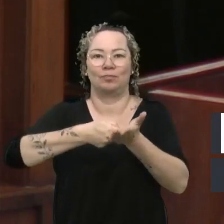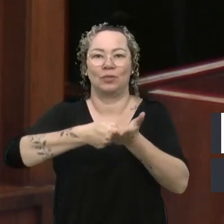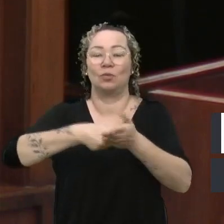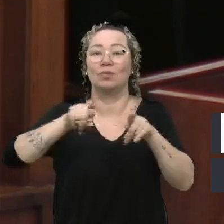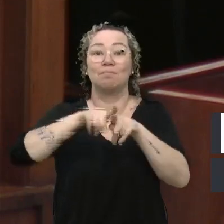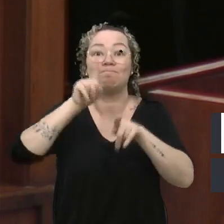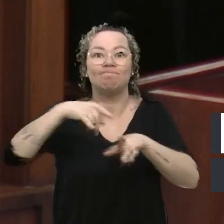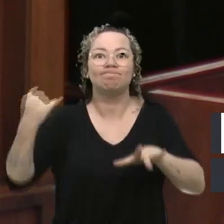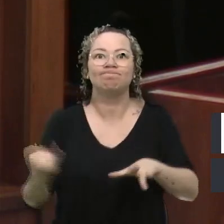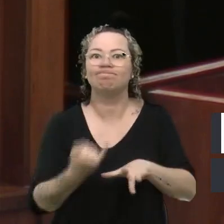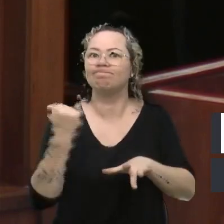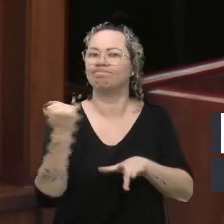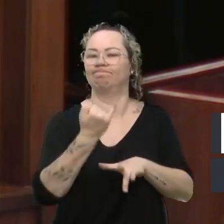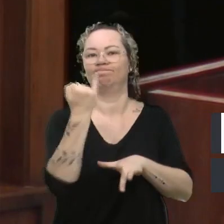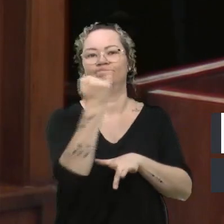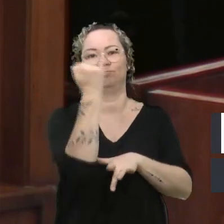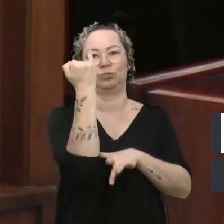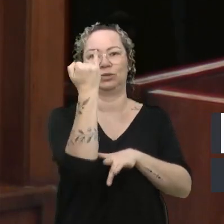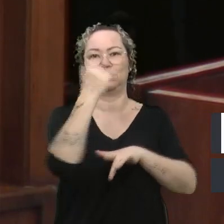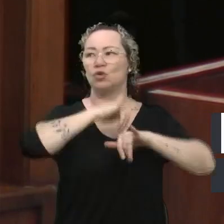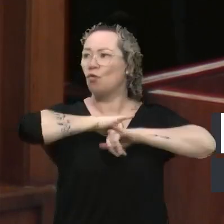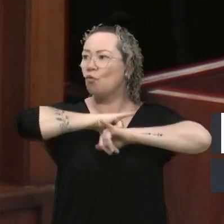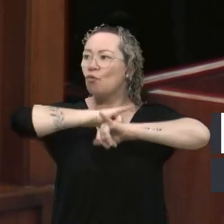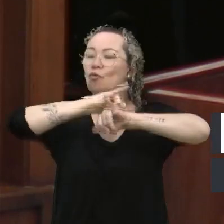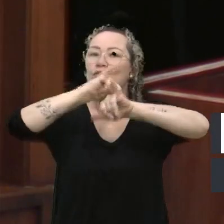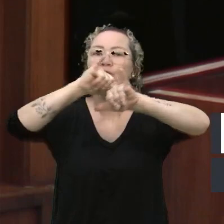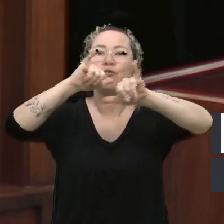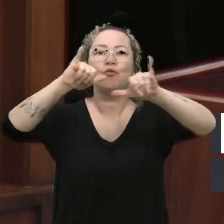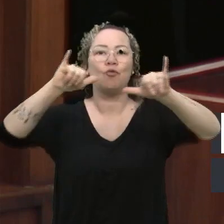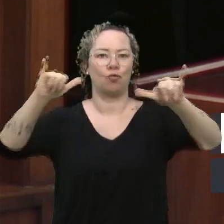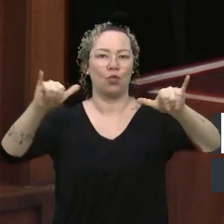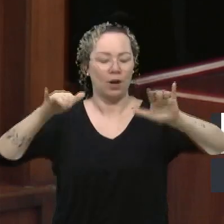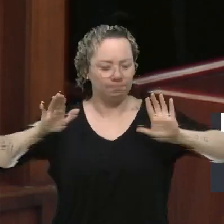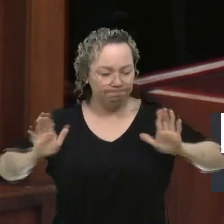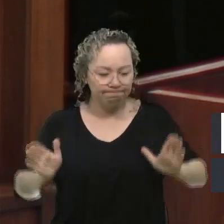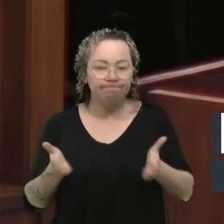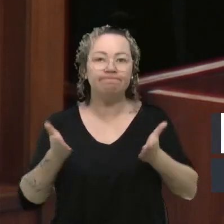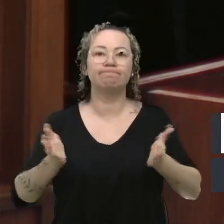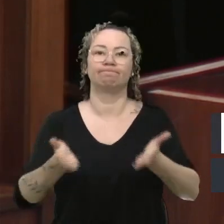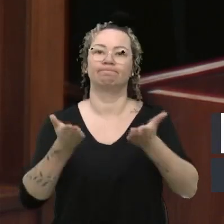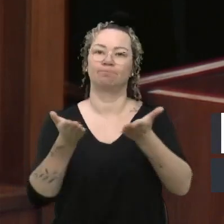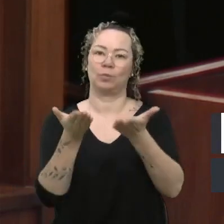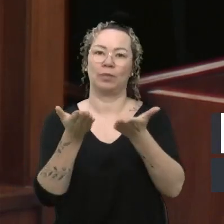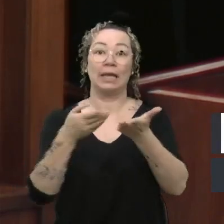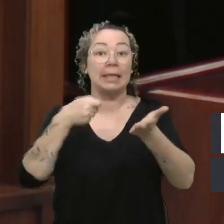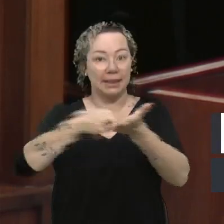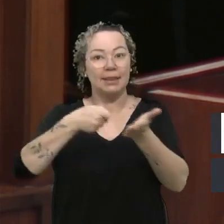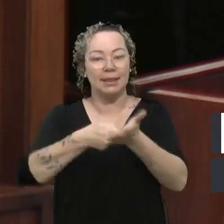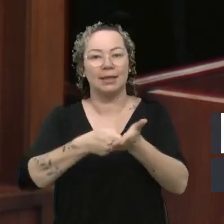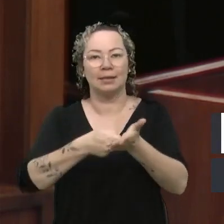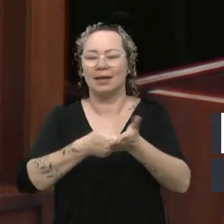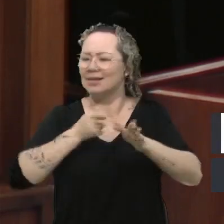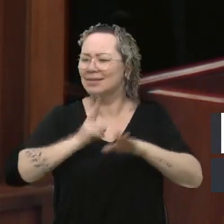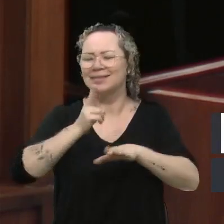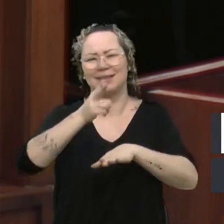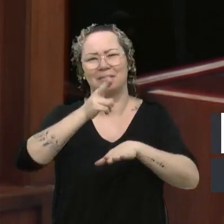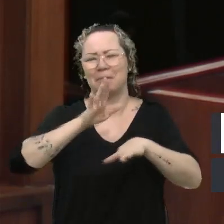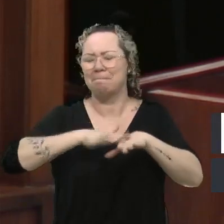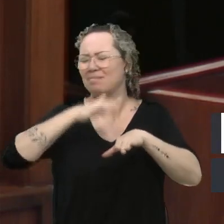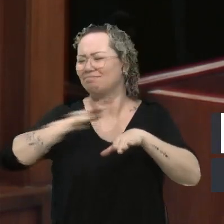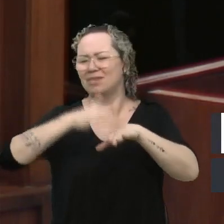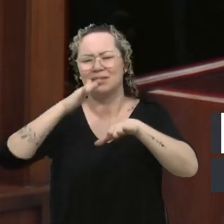importância e relevância de divulgar, enaltecer, e a gente tentar cada vez mais